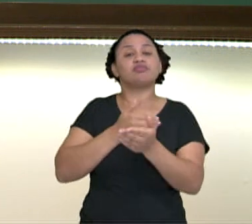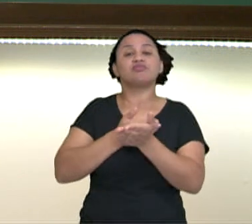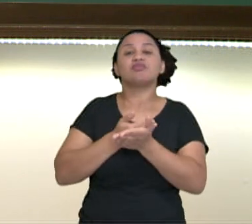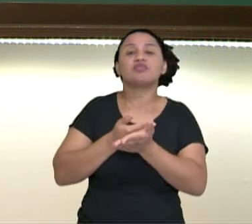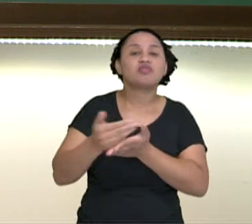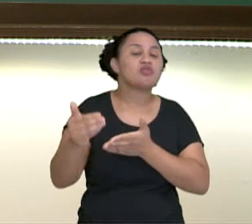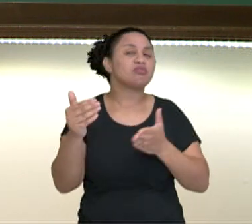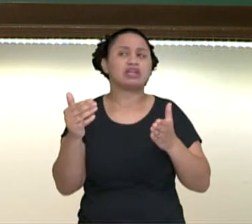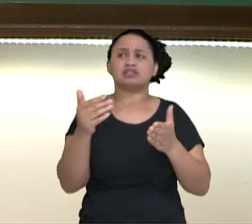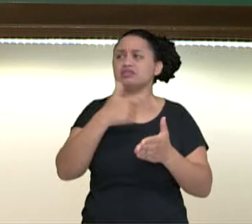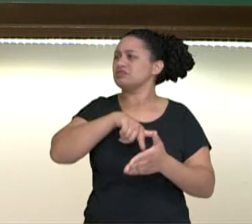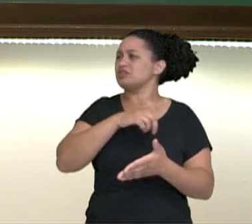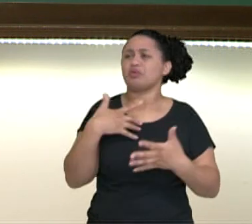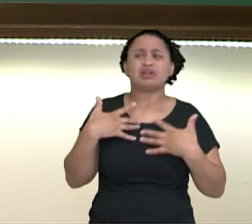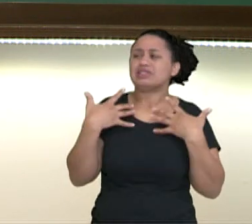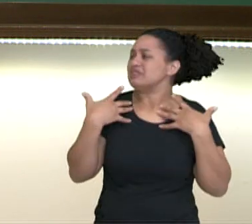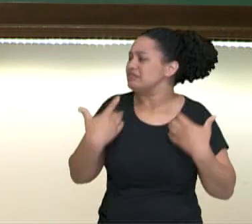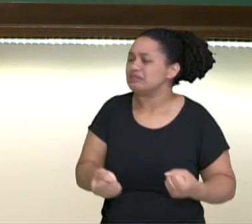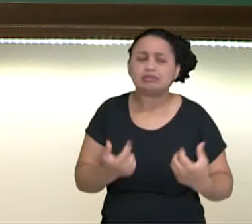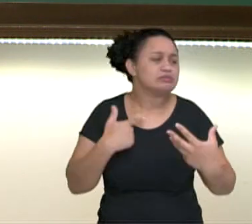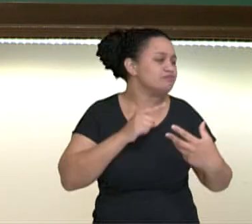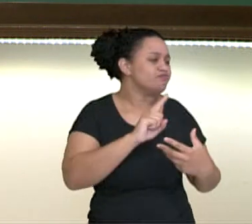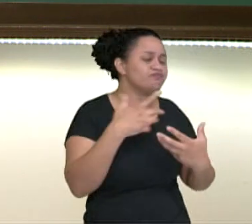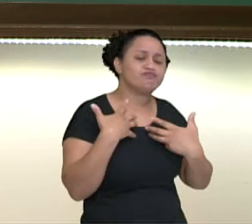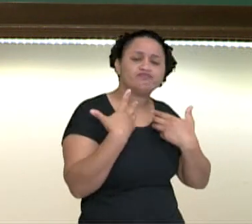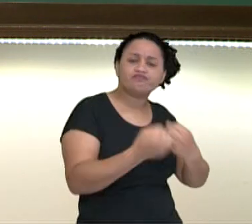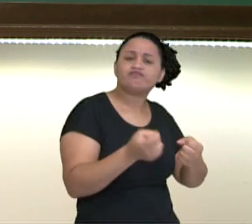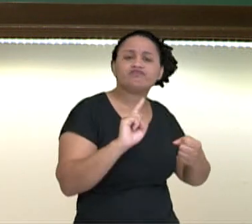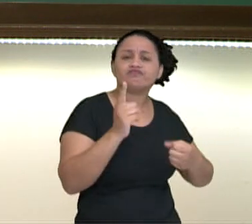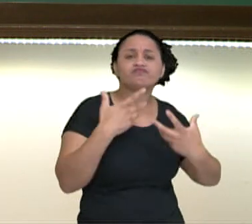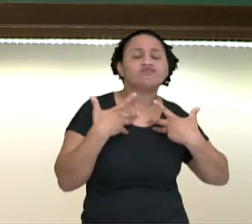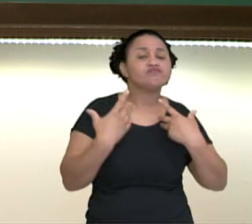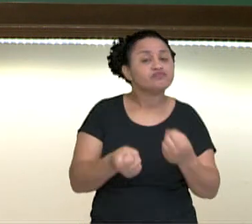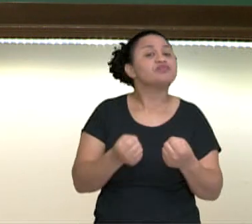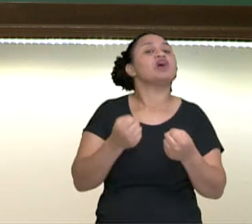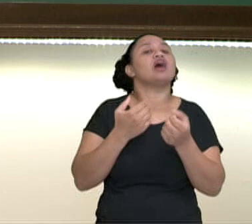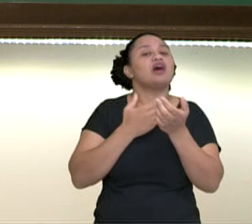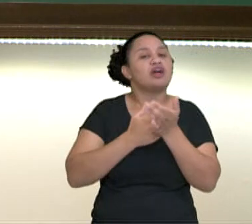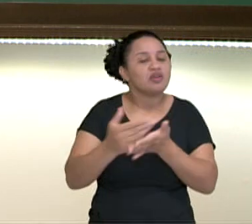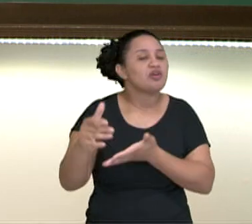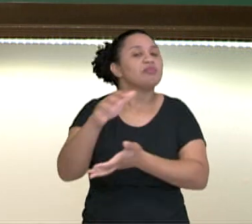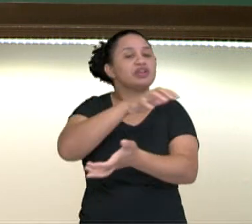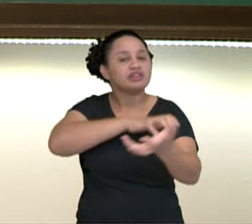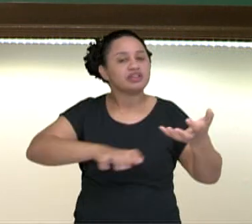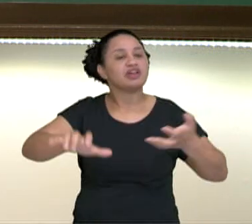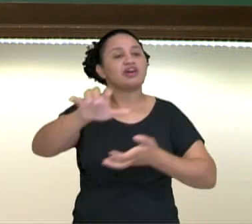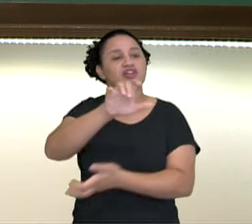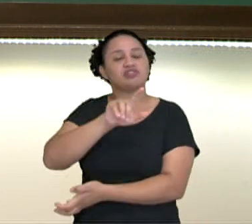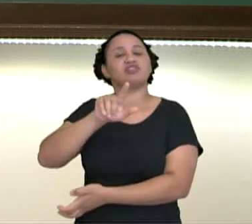grande inconformação dentro do parlamento e que vai gerar